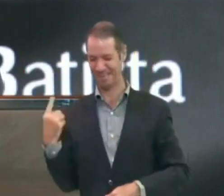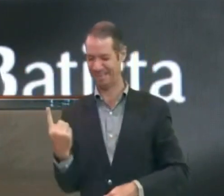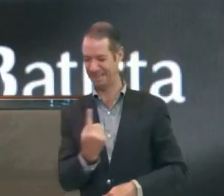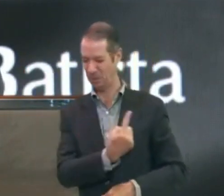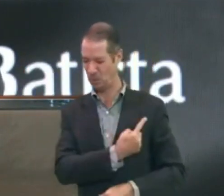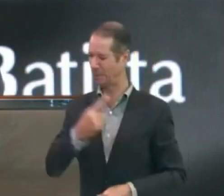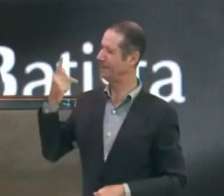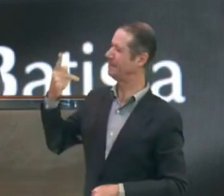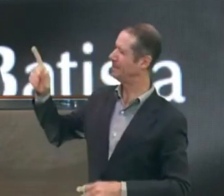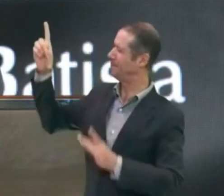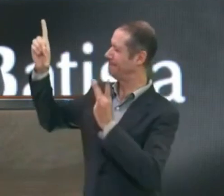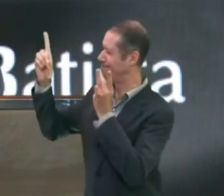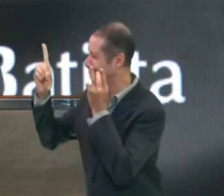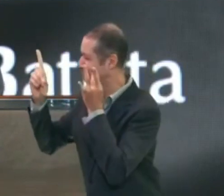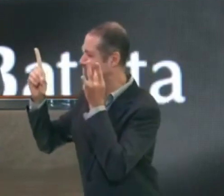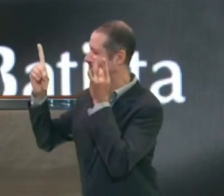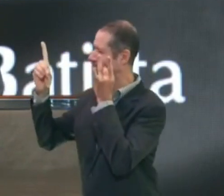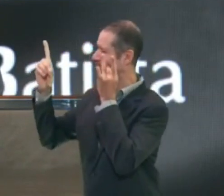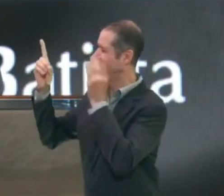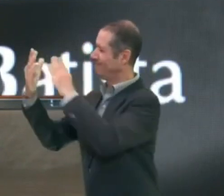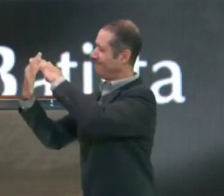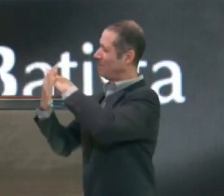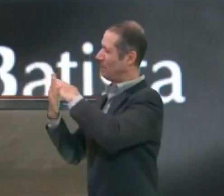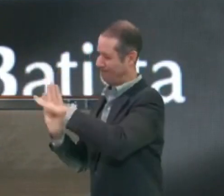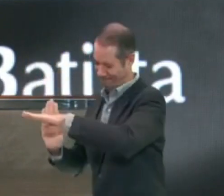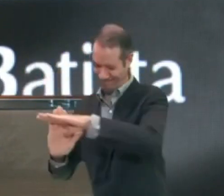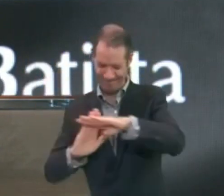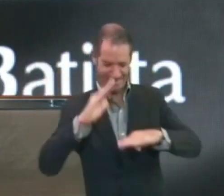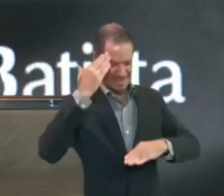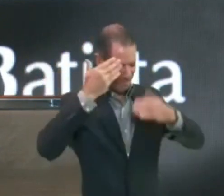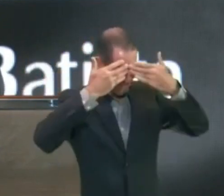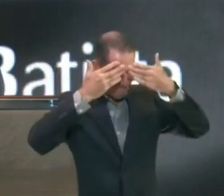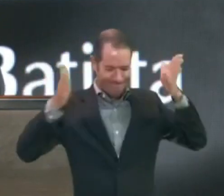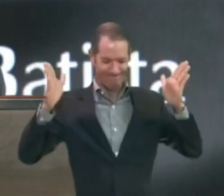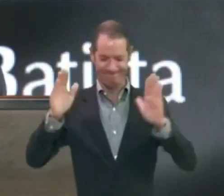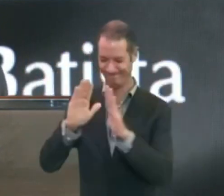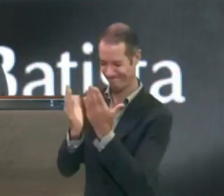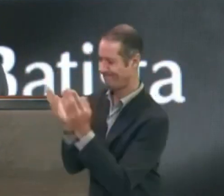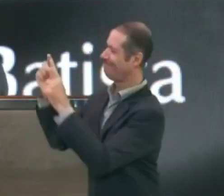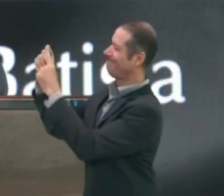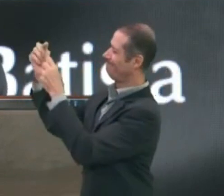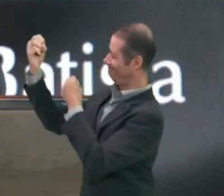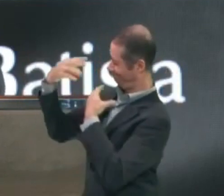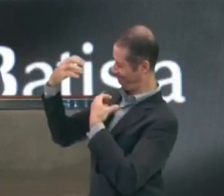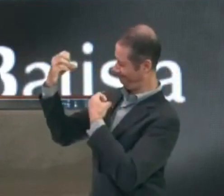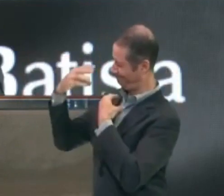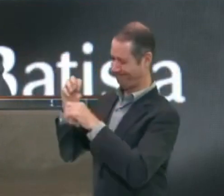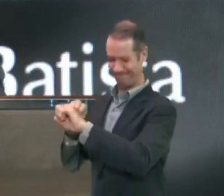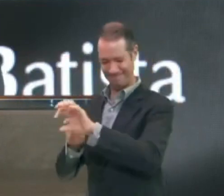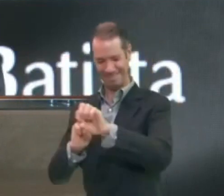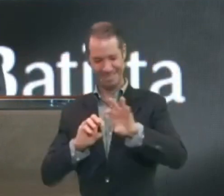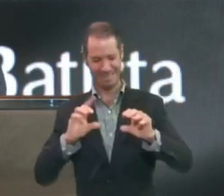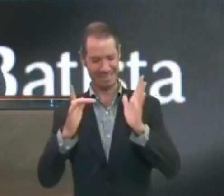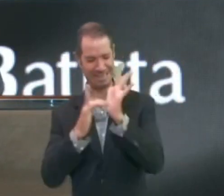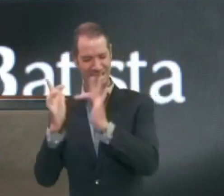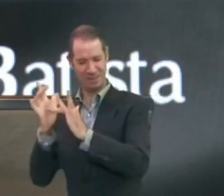estamos na Tua presença, ajuda-nos a entender não apenas o que a Tua palavra ensina sobre o toque